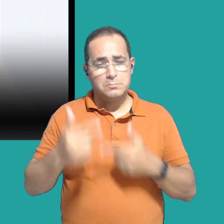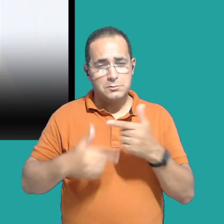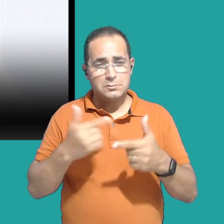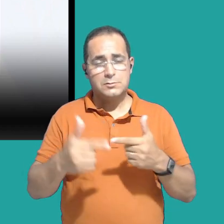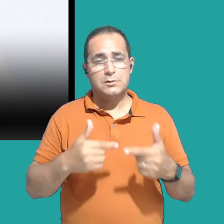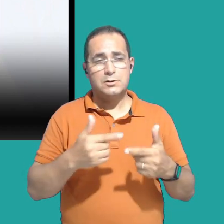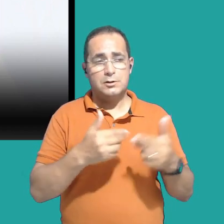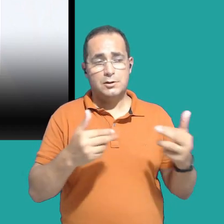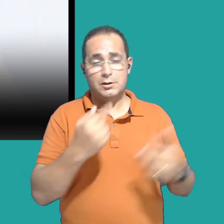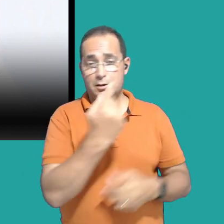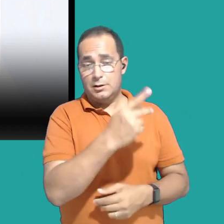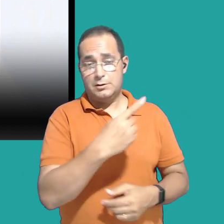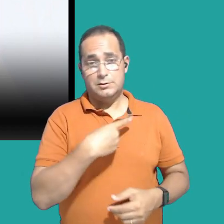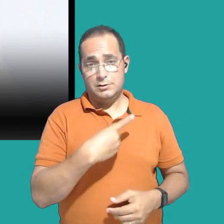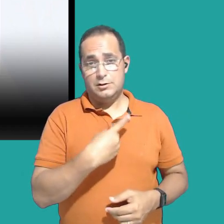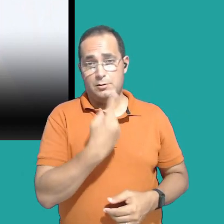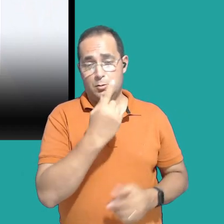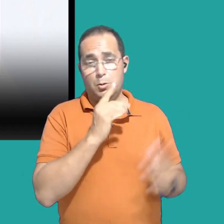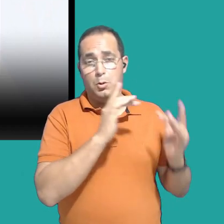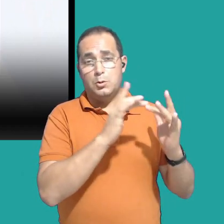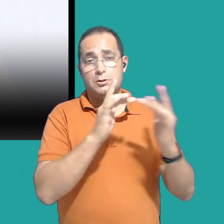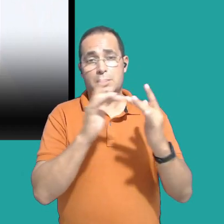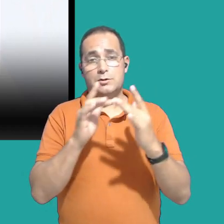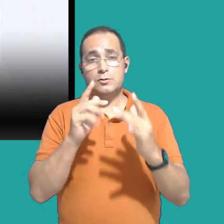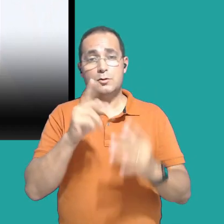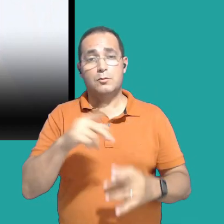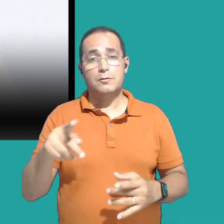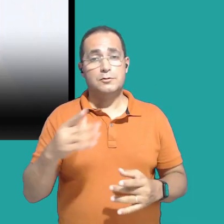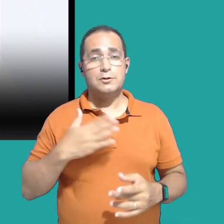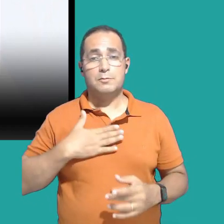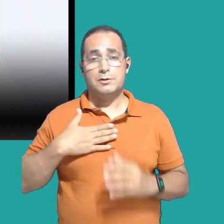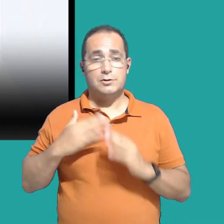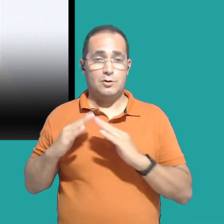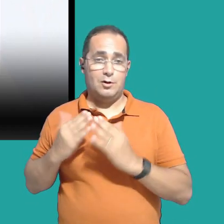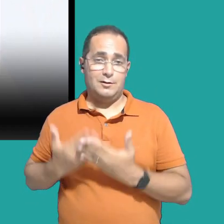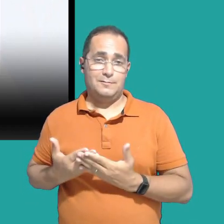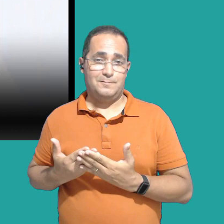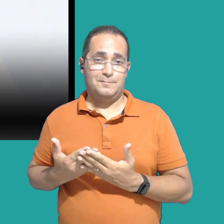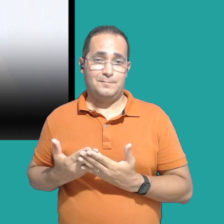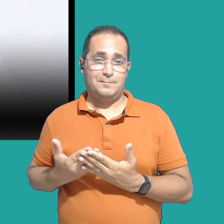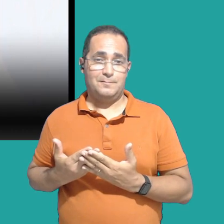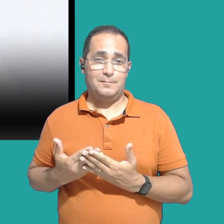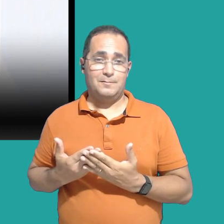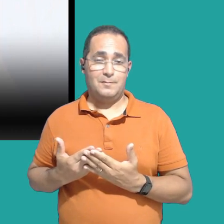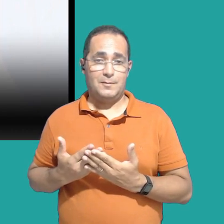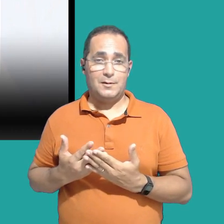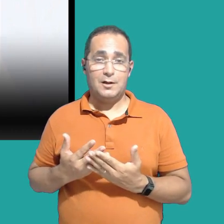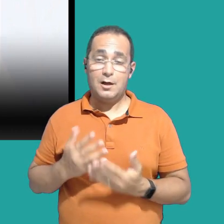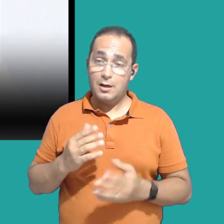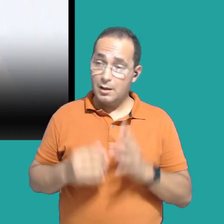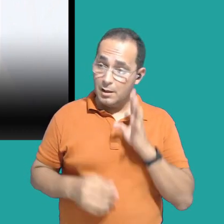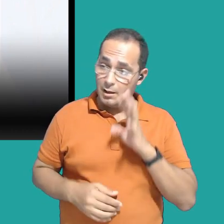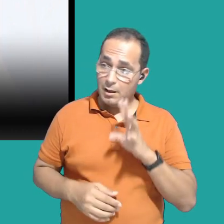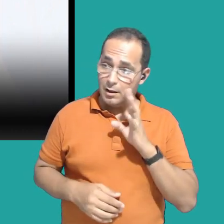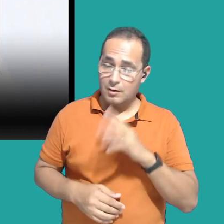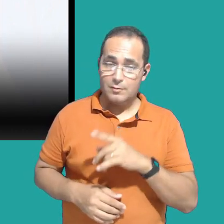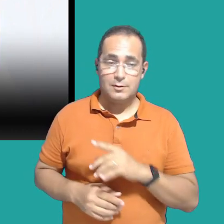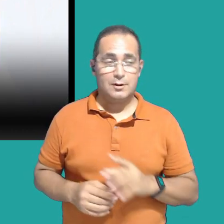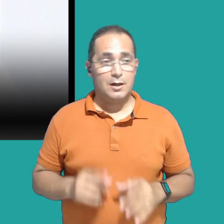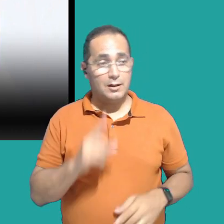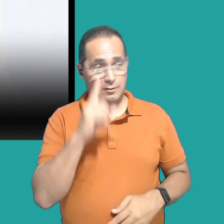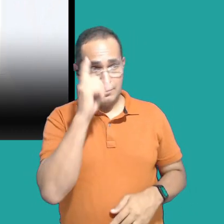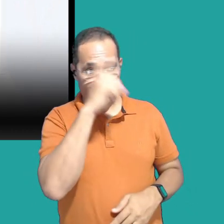ou assinatura, coisas assim, atividades assim. E eles tinham, de certa forma, um contato com os professores da minha escola. Ah, Então,